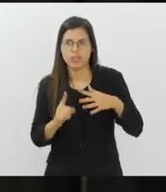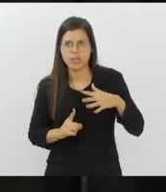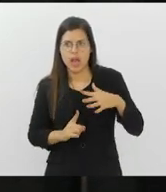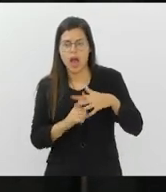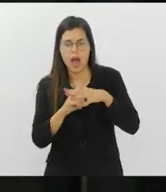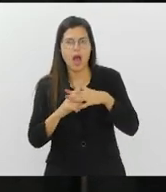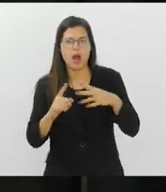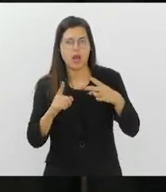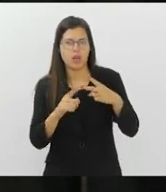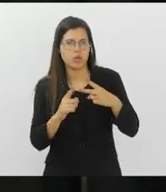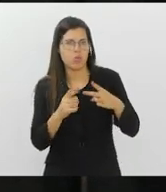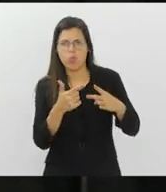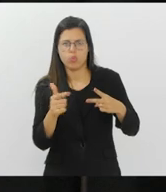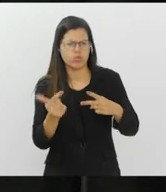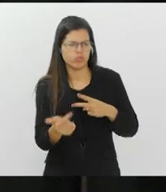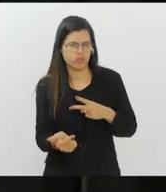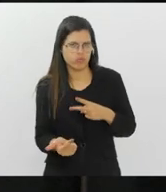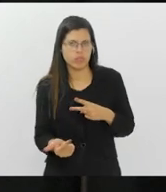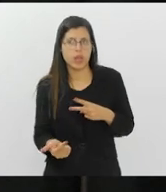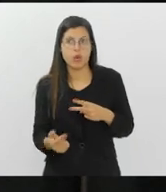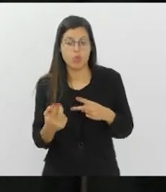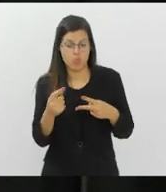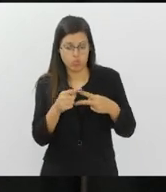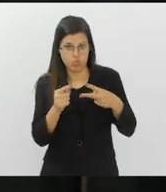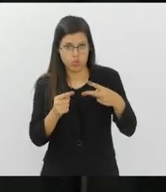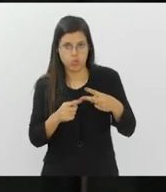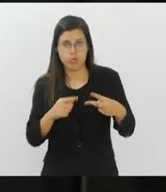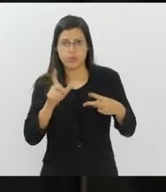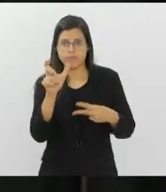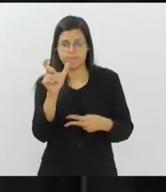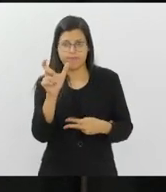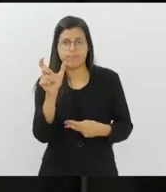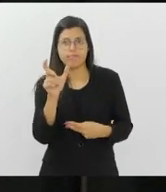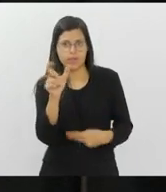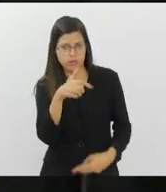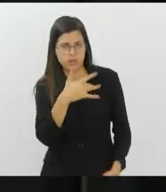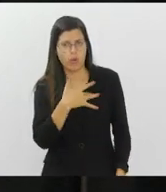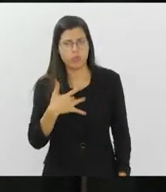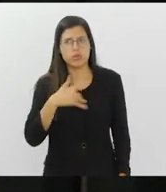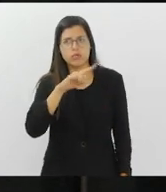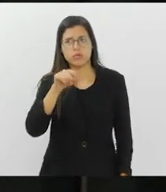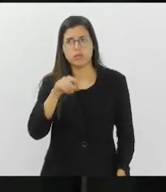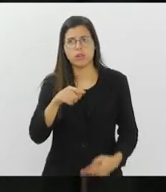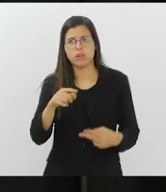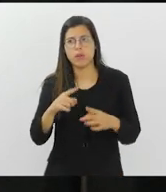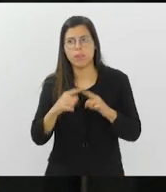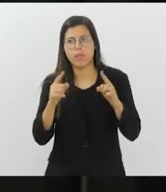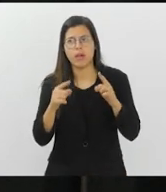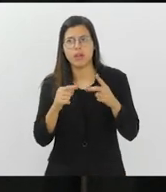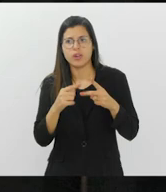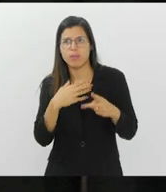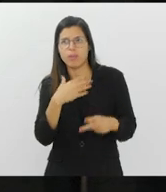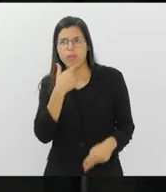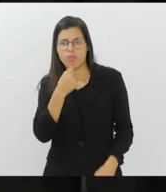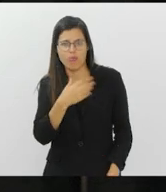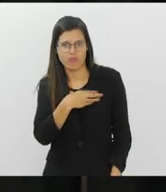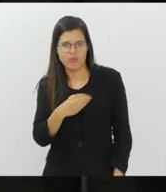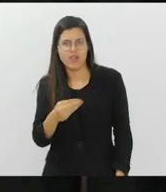foram o plano cancelado. Só que o meu filho, eu consegui fazer a portabilidade para outro